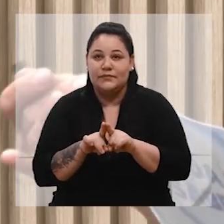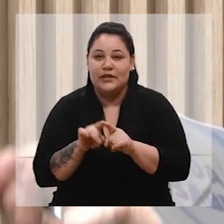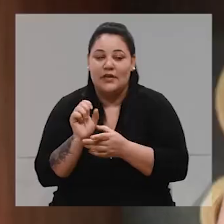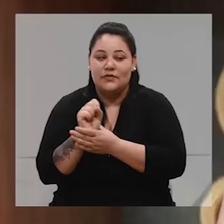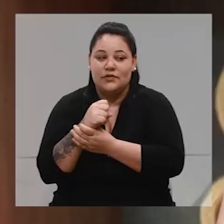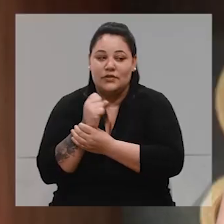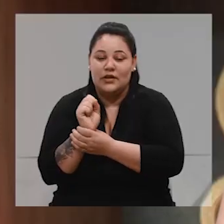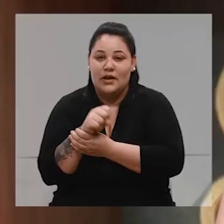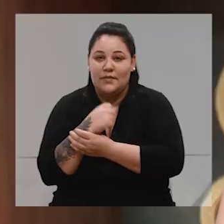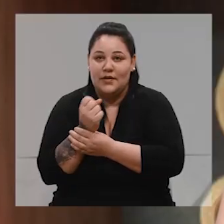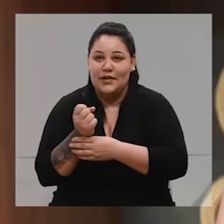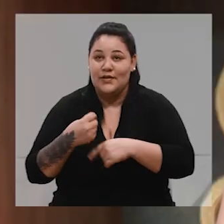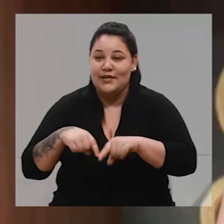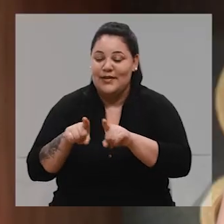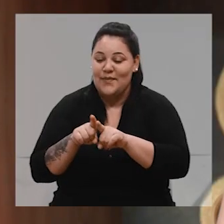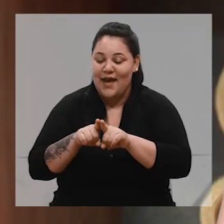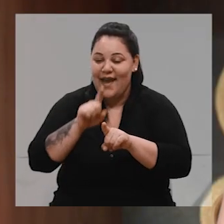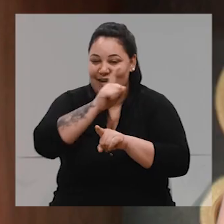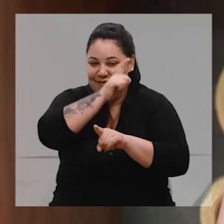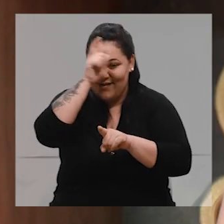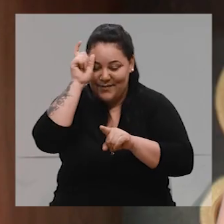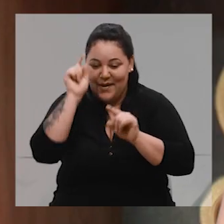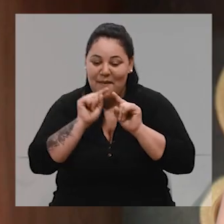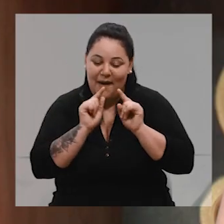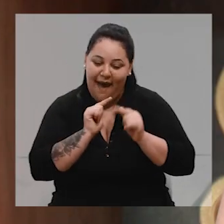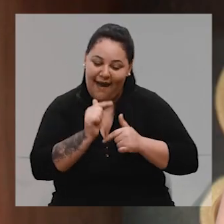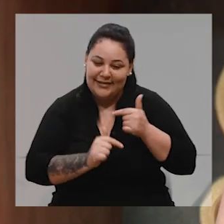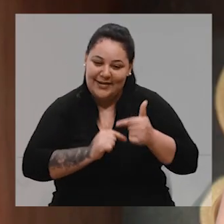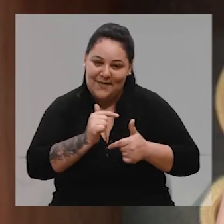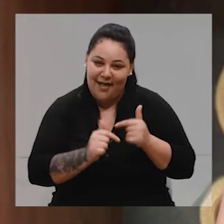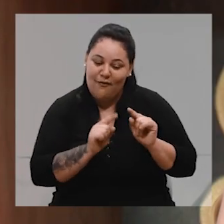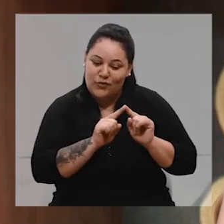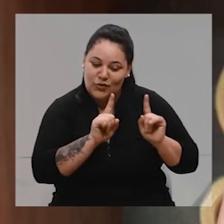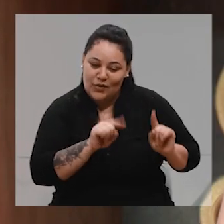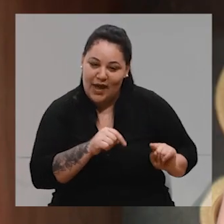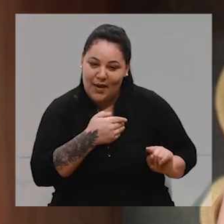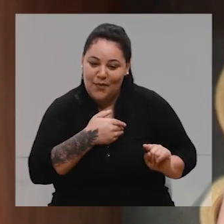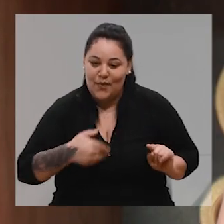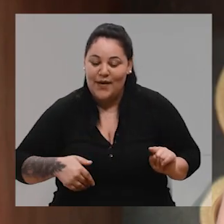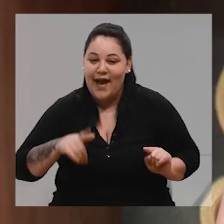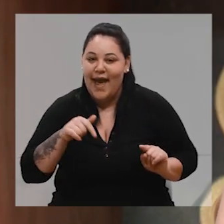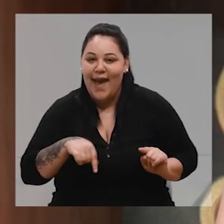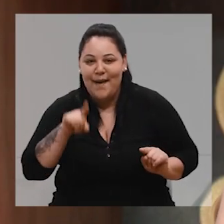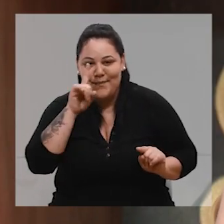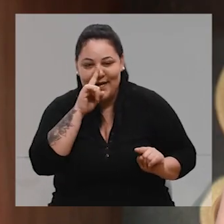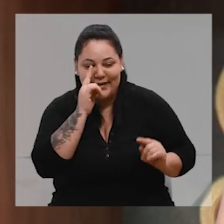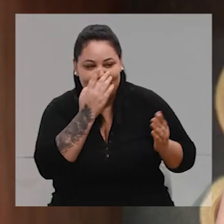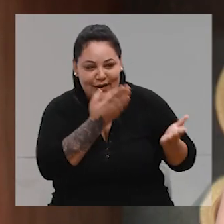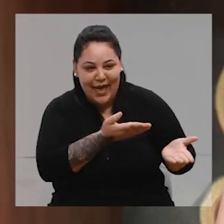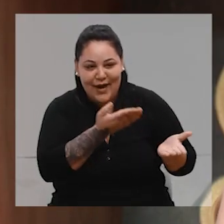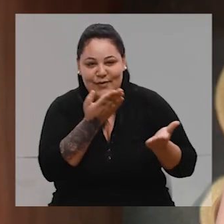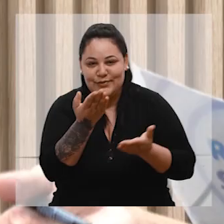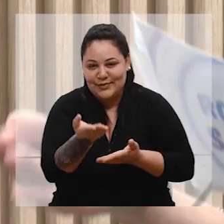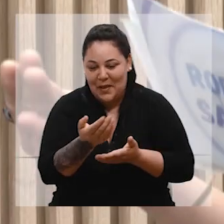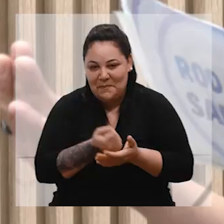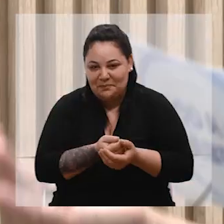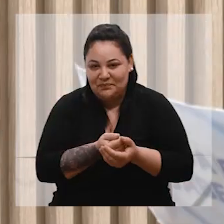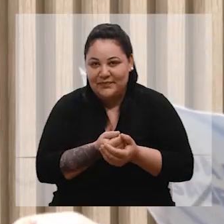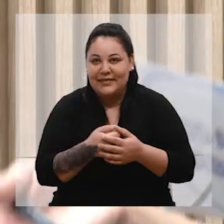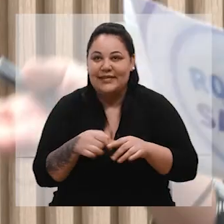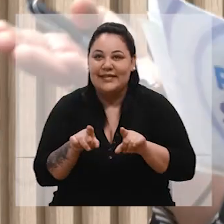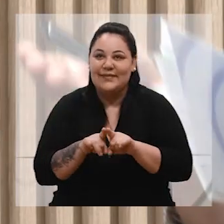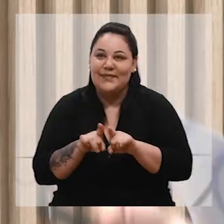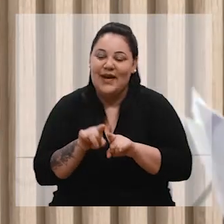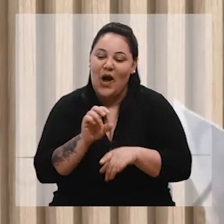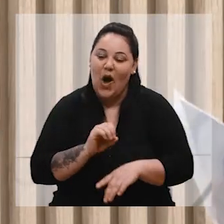pública, agente administrativa, fisioterapeuta, enfermeira, mas atua mais como servidora pública e mãe do